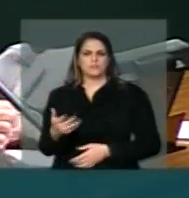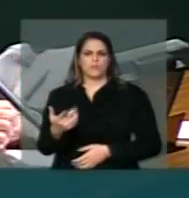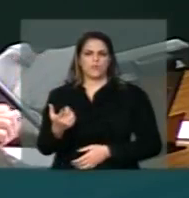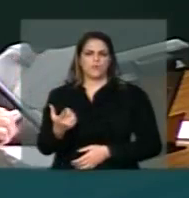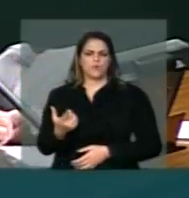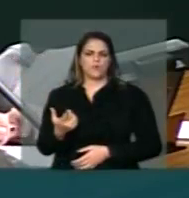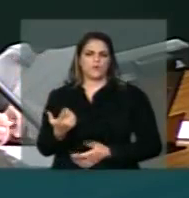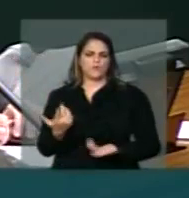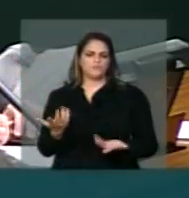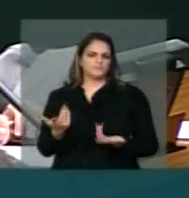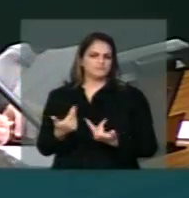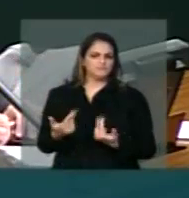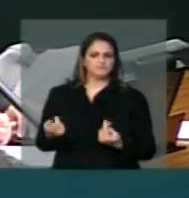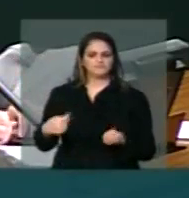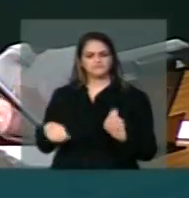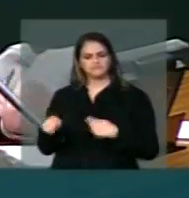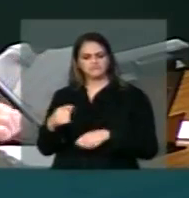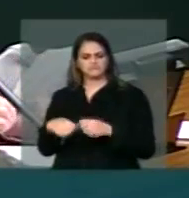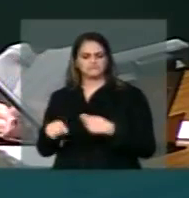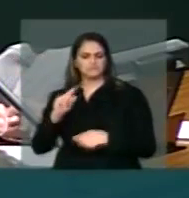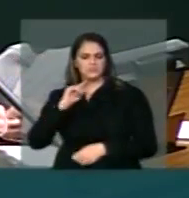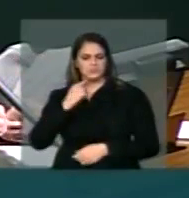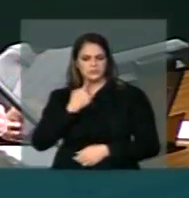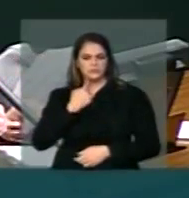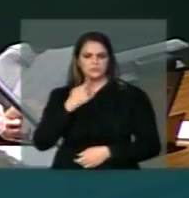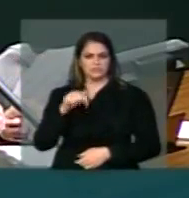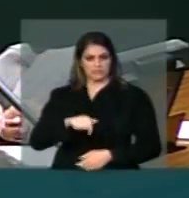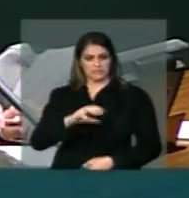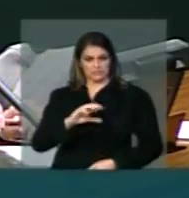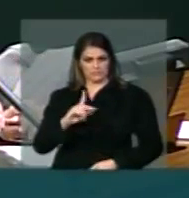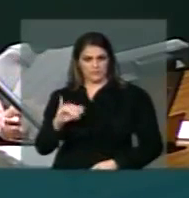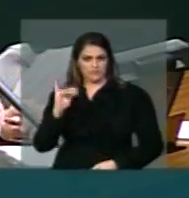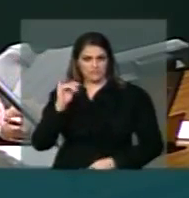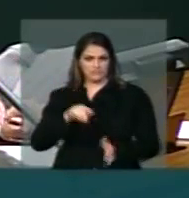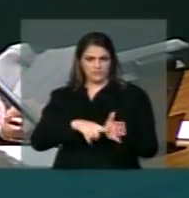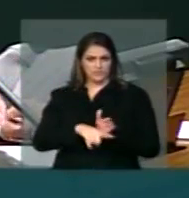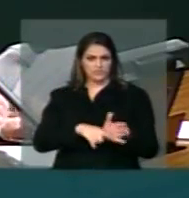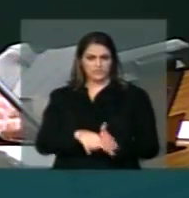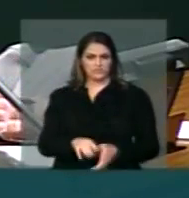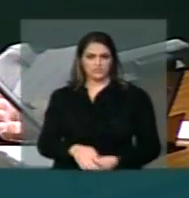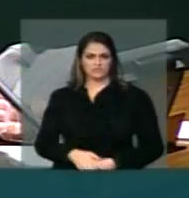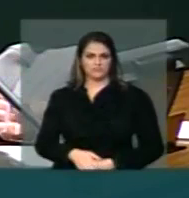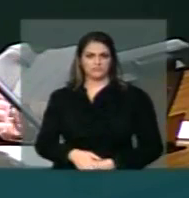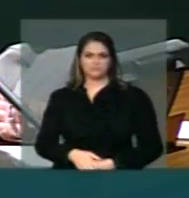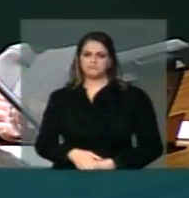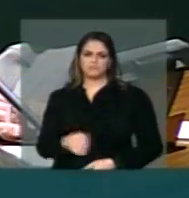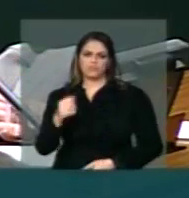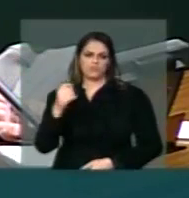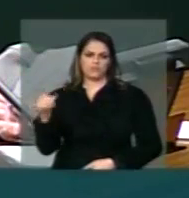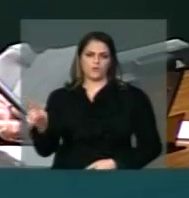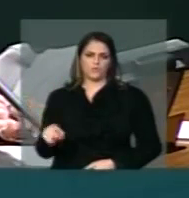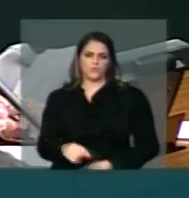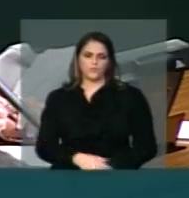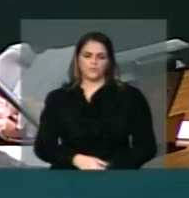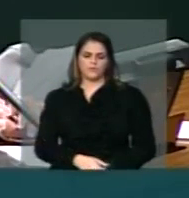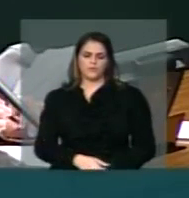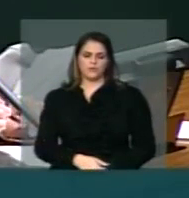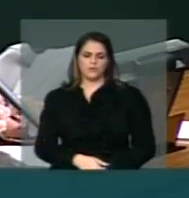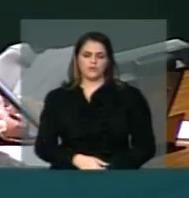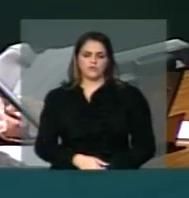com o presente esquema de corrupção investigado por esta CPI? Não. Vossa Senhoria